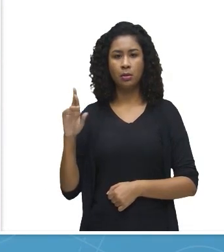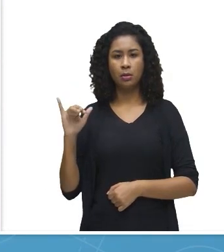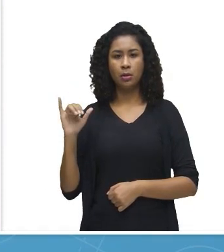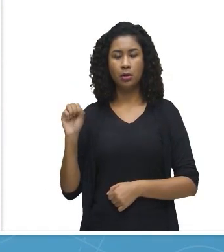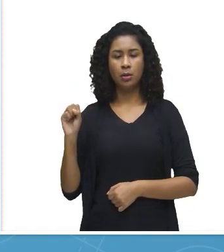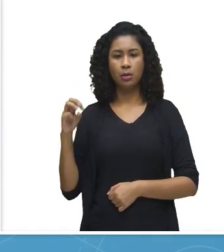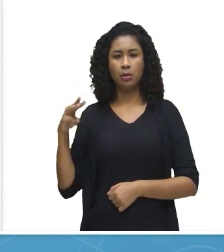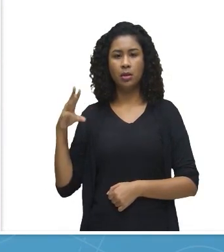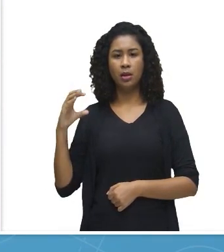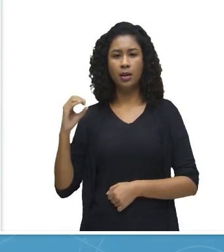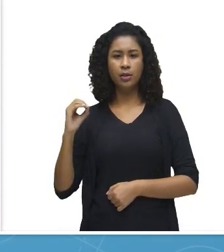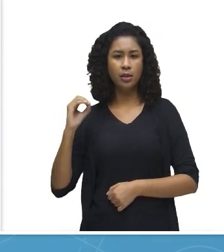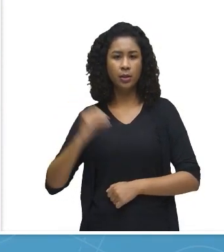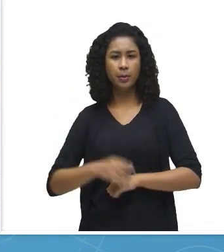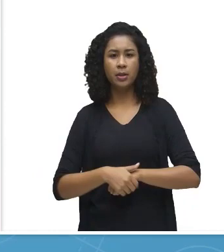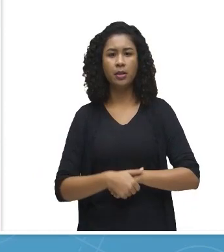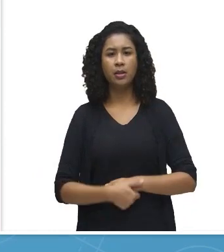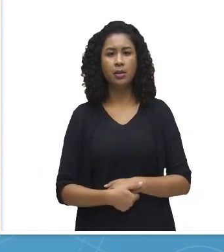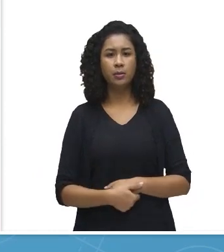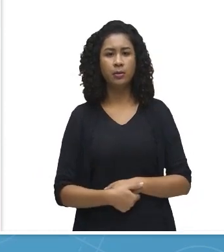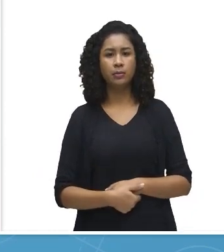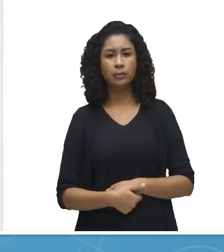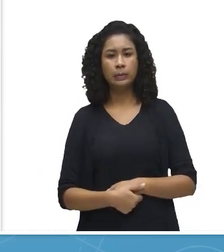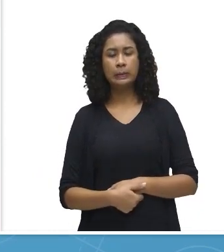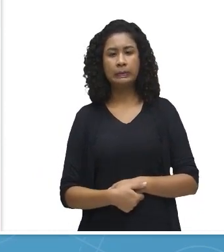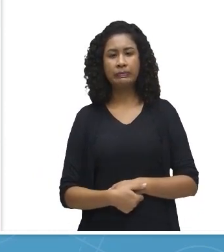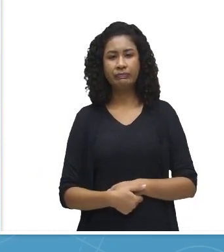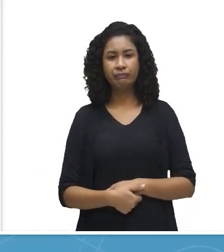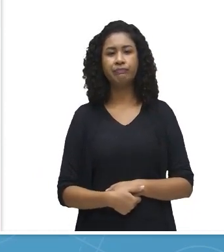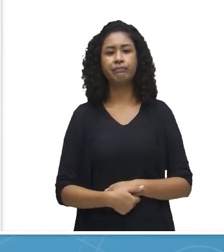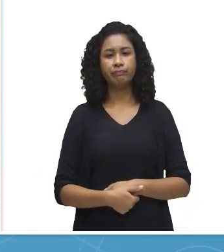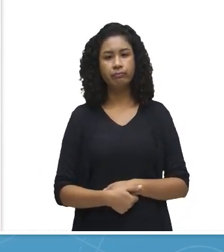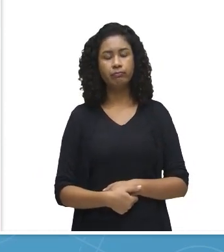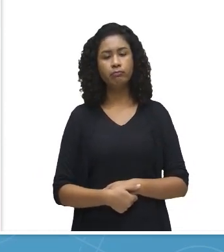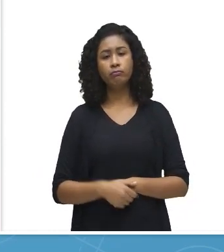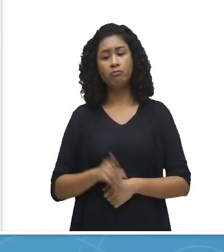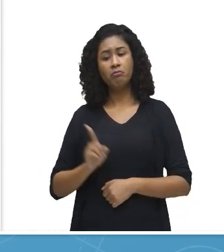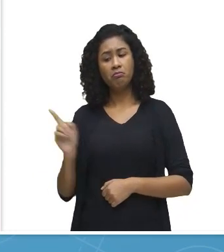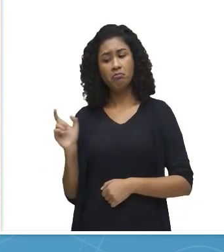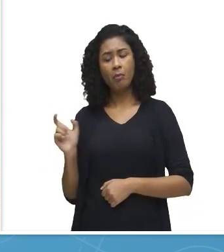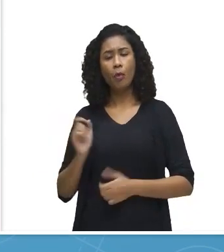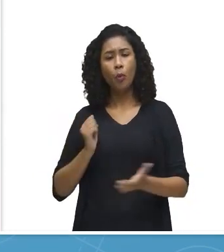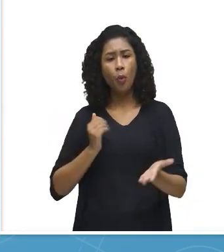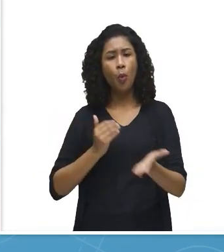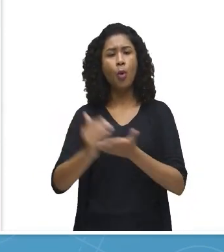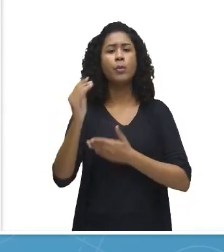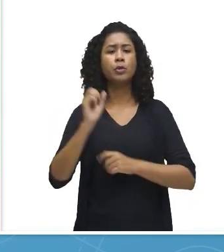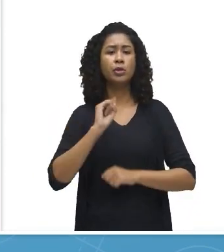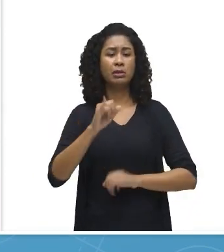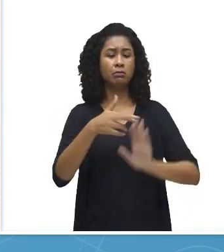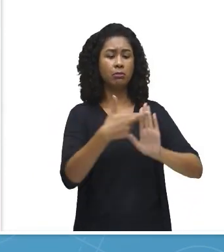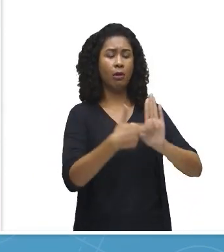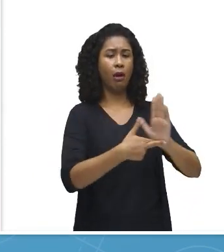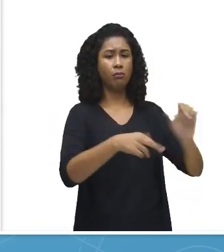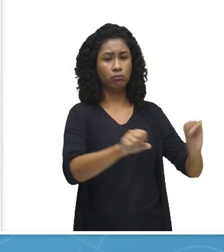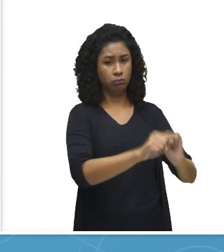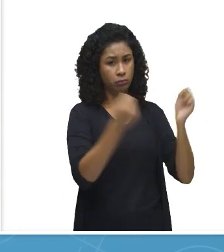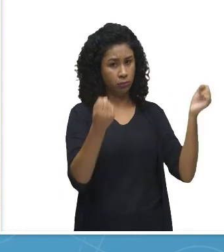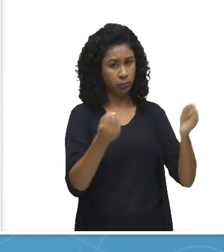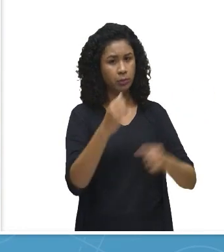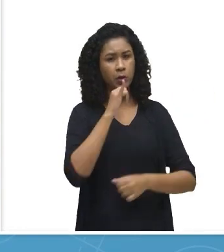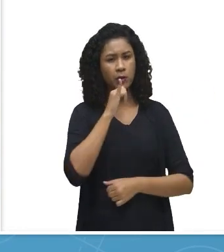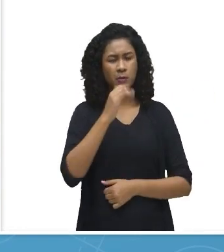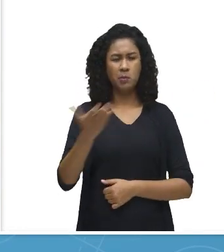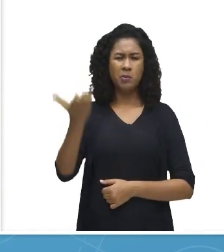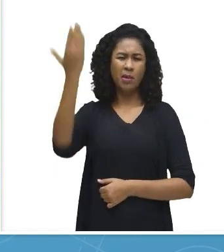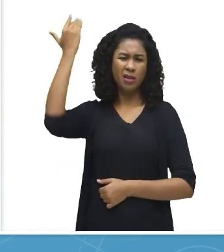a partir de certas quebras de paradigmas. Olha só, da pré-história